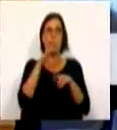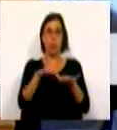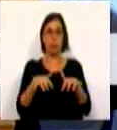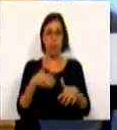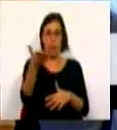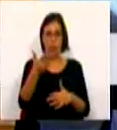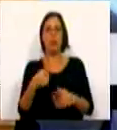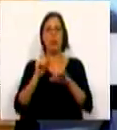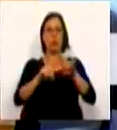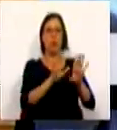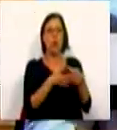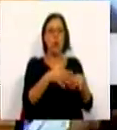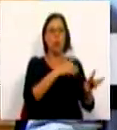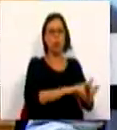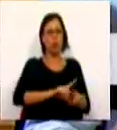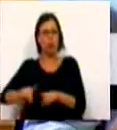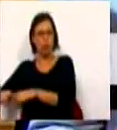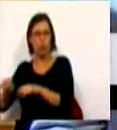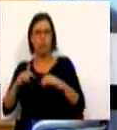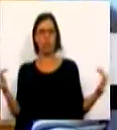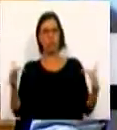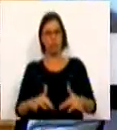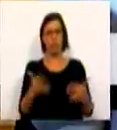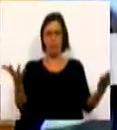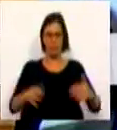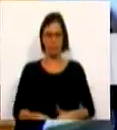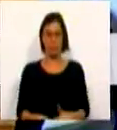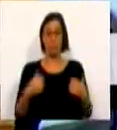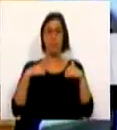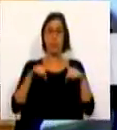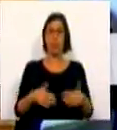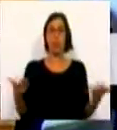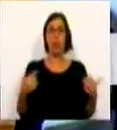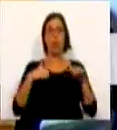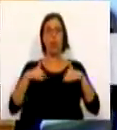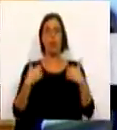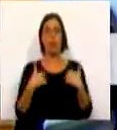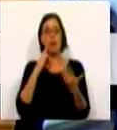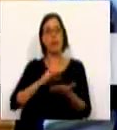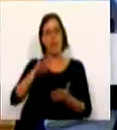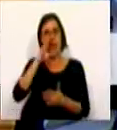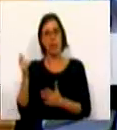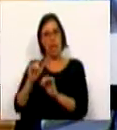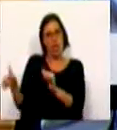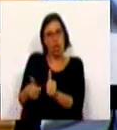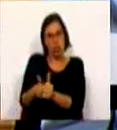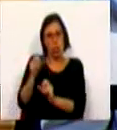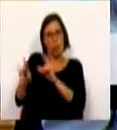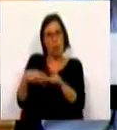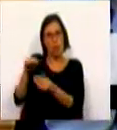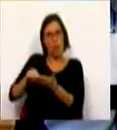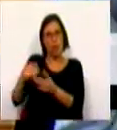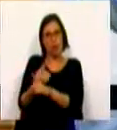deputados dos diferentes grupos parlamentares aqui presentes. Estamos aqui hoje, eu própria, a Sra. Secretária de Estado Adjunta da